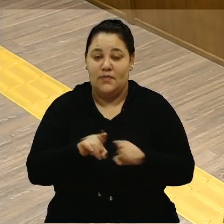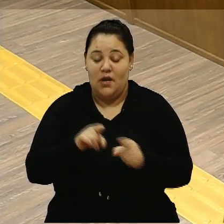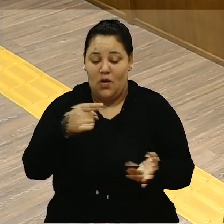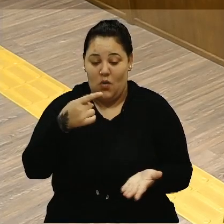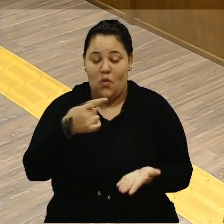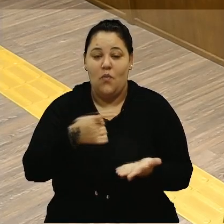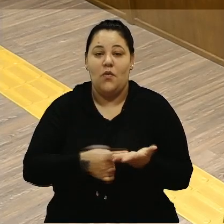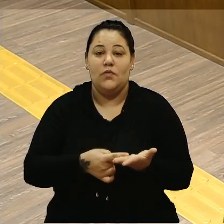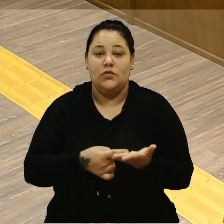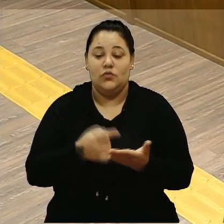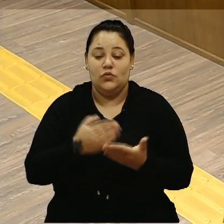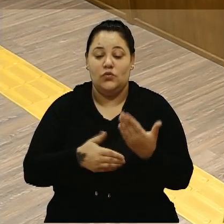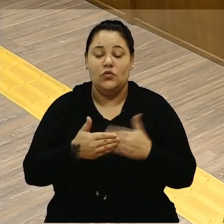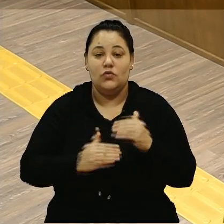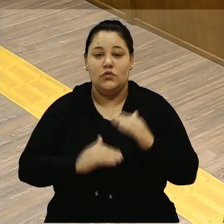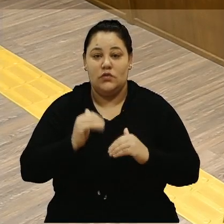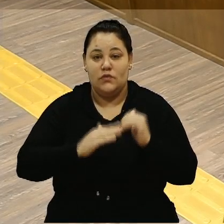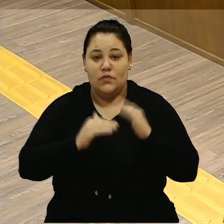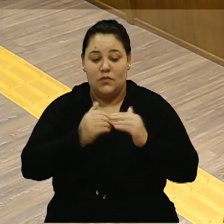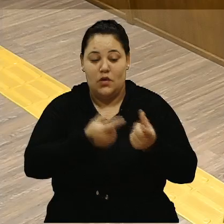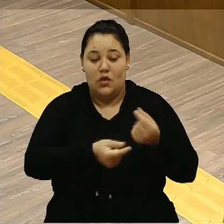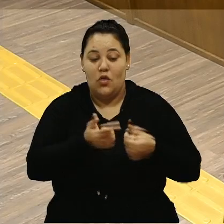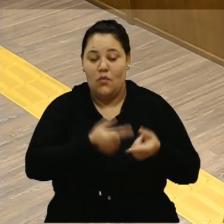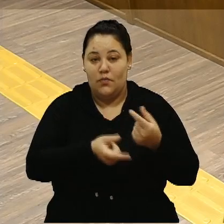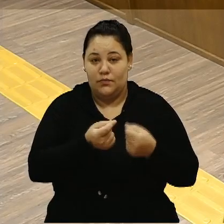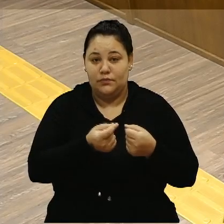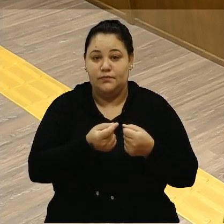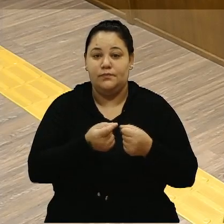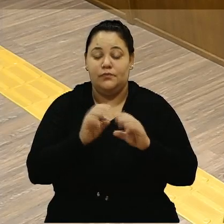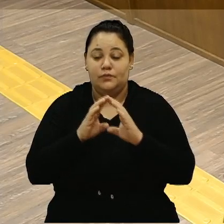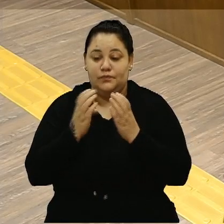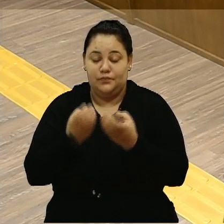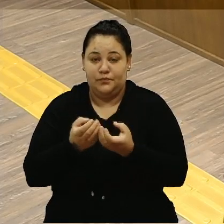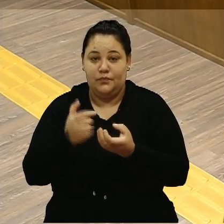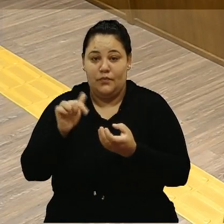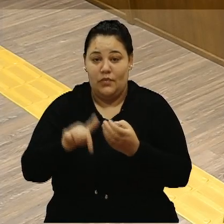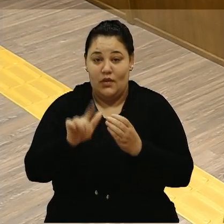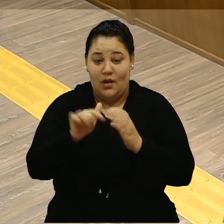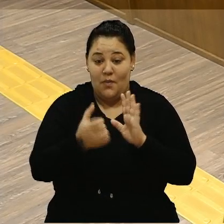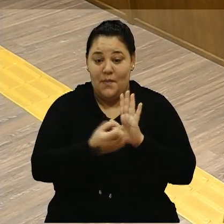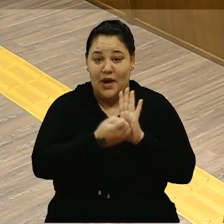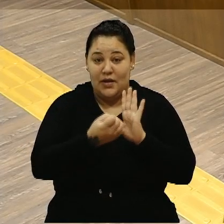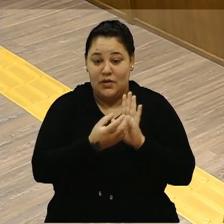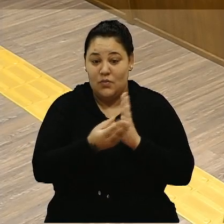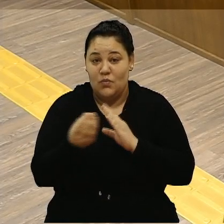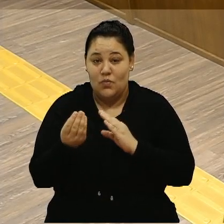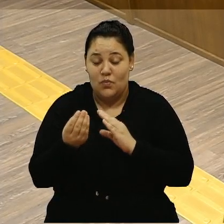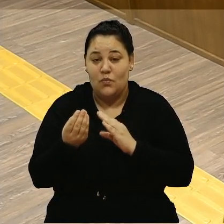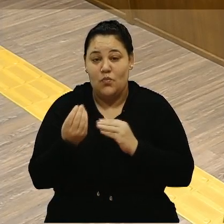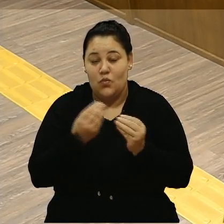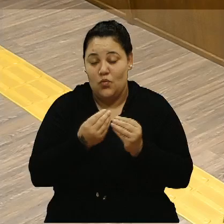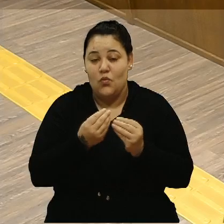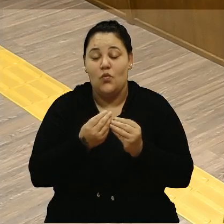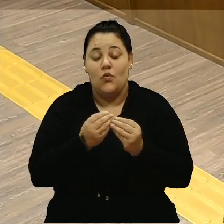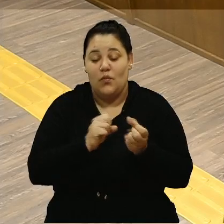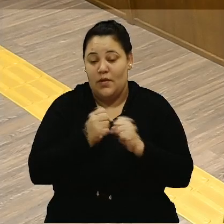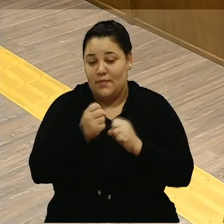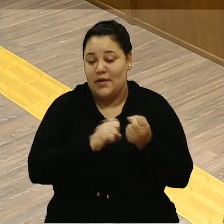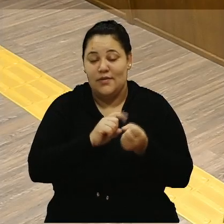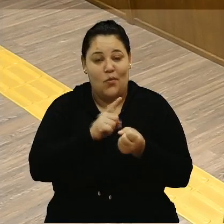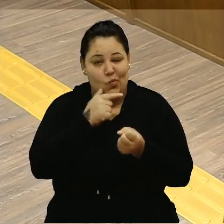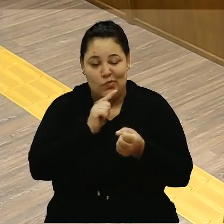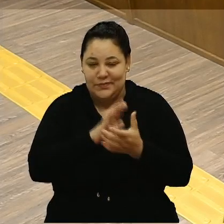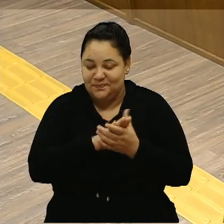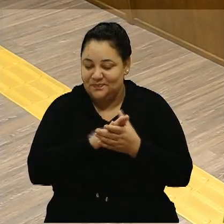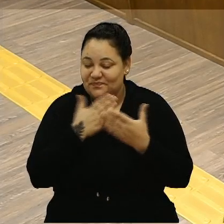com o desenvolvimento econômico de nossa comunidade. Esta é uma marca que poucas empresas têm o privilégio de alcançar. E